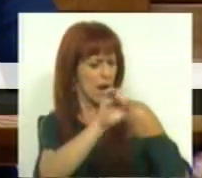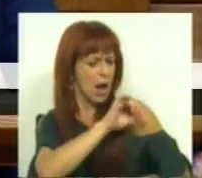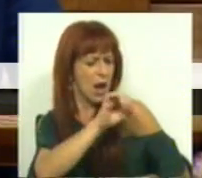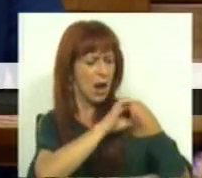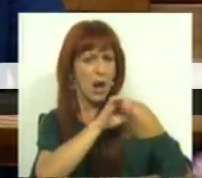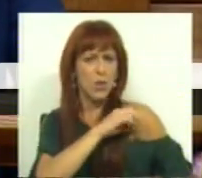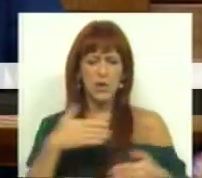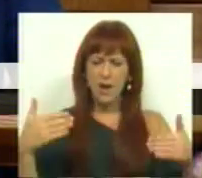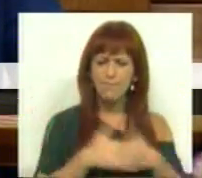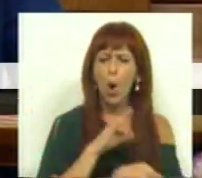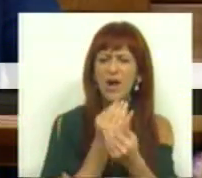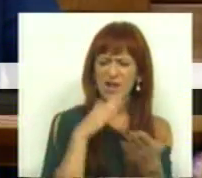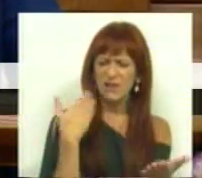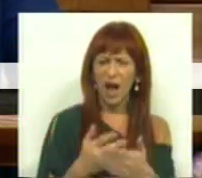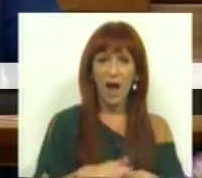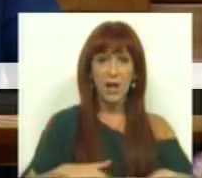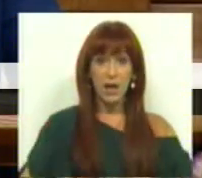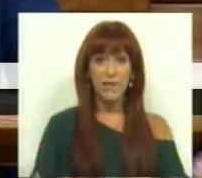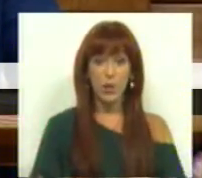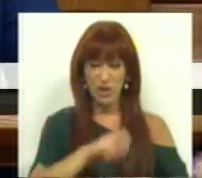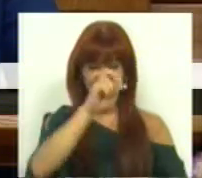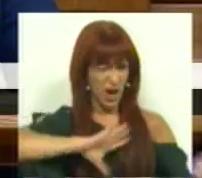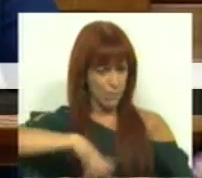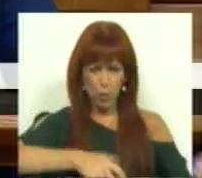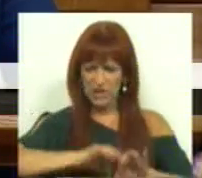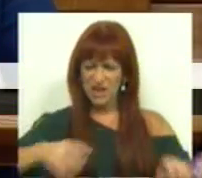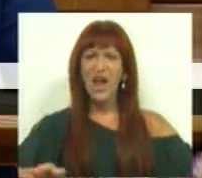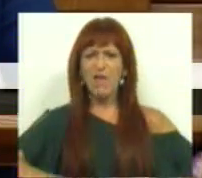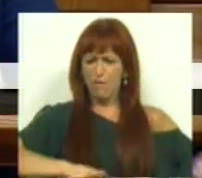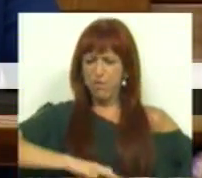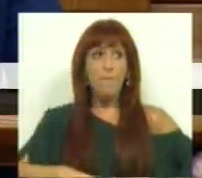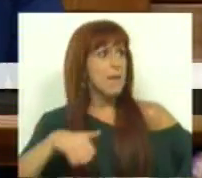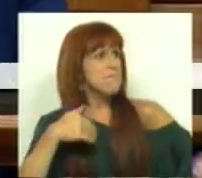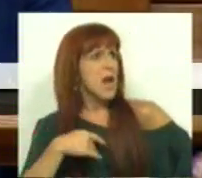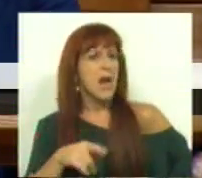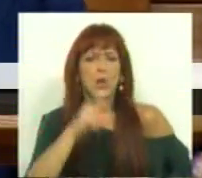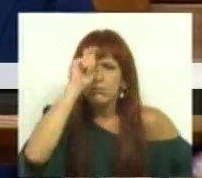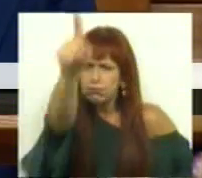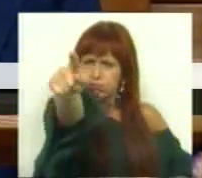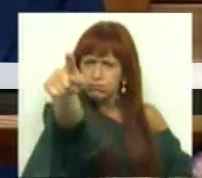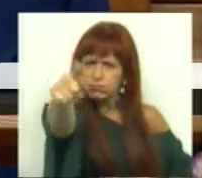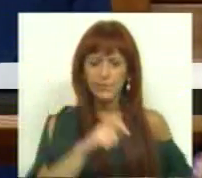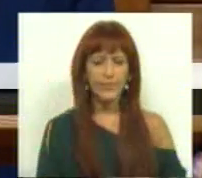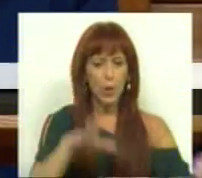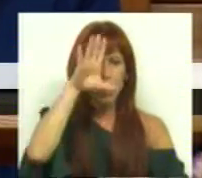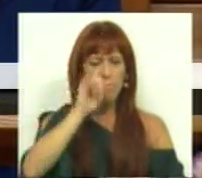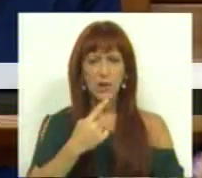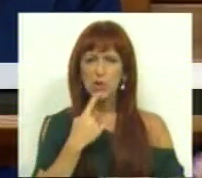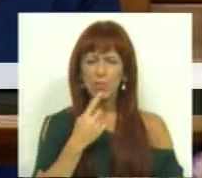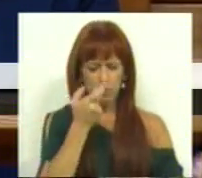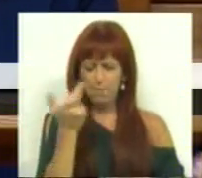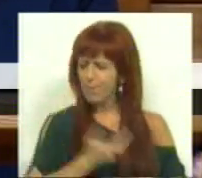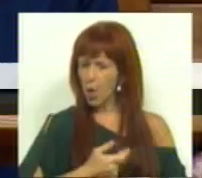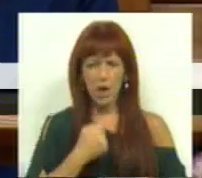analfabetismo, mortalidade infantil ao nível do terceiro mundo, fome, medo e respeitinho. É um Governo tão